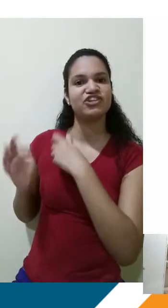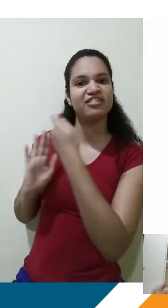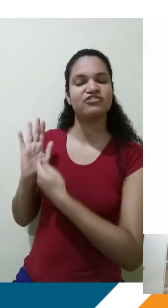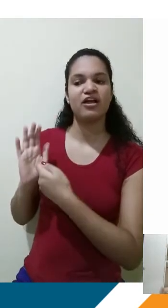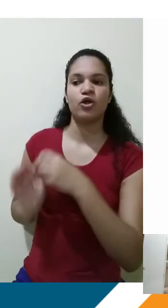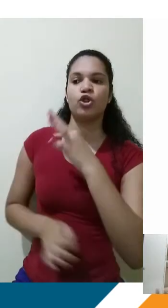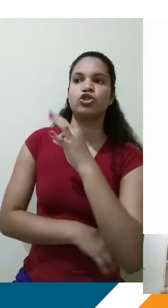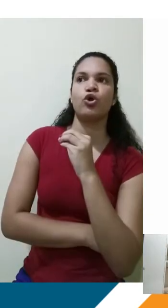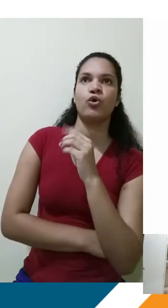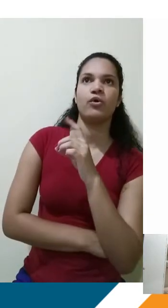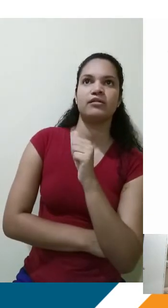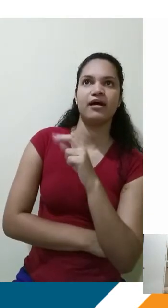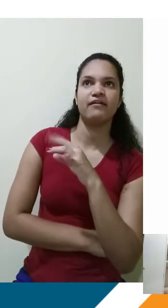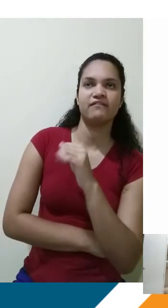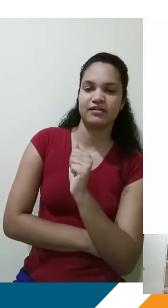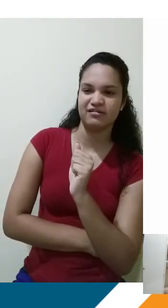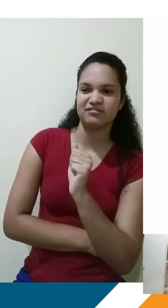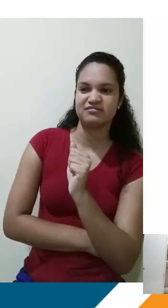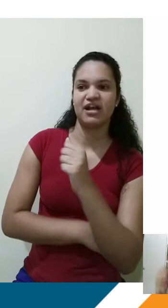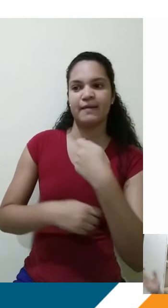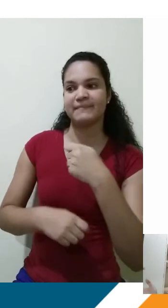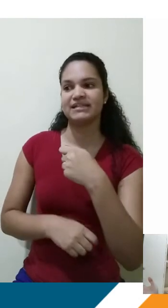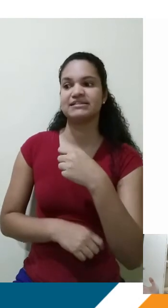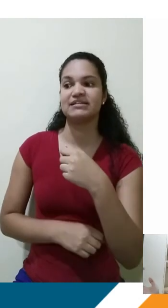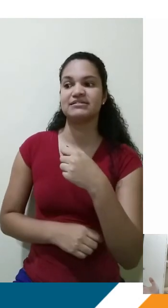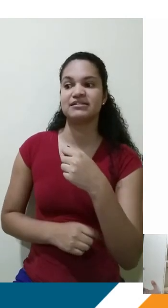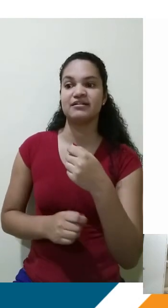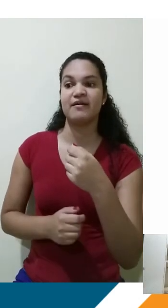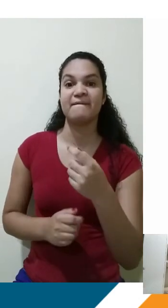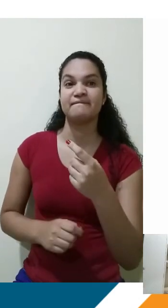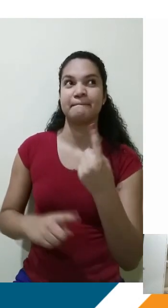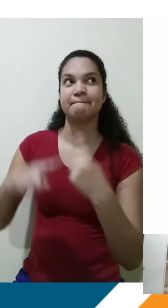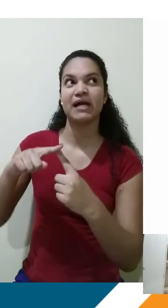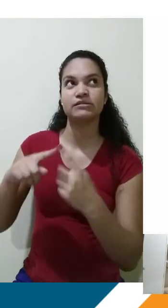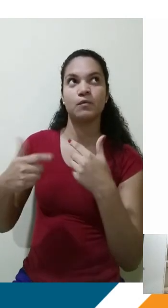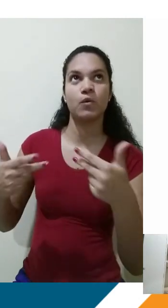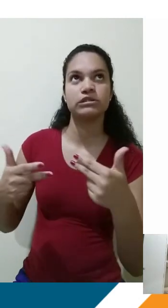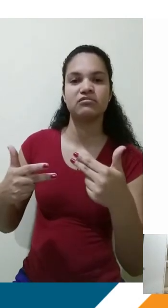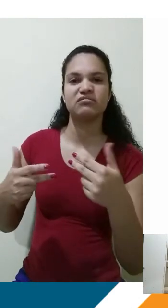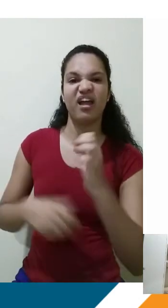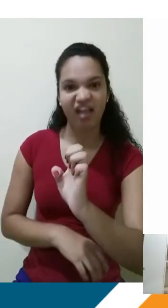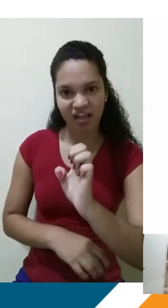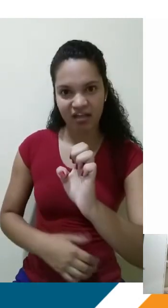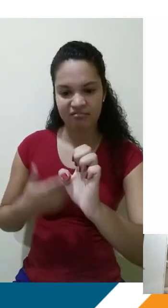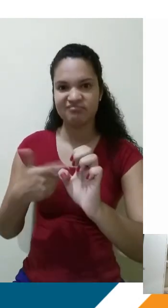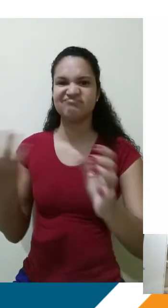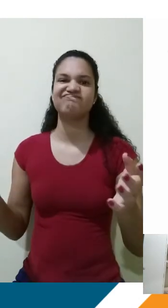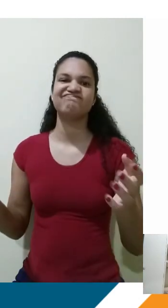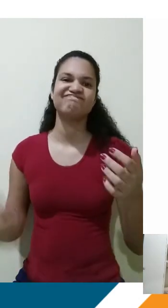aditivo, uma conjunção de adição. Aí a primeira que vem na cabeça de todo mundo, além disso. Só que a gente tem que